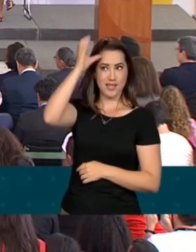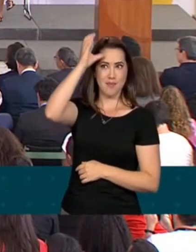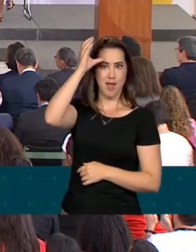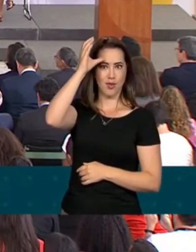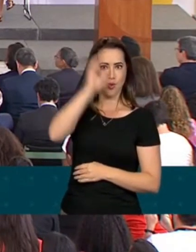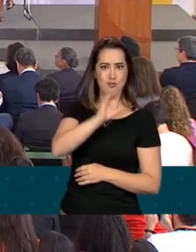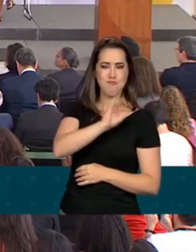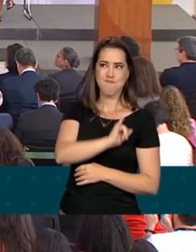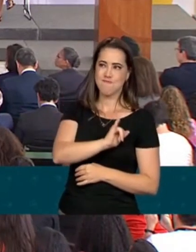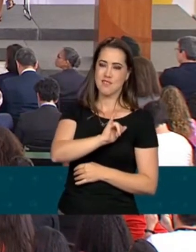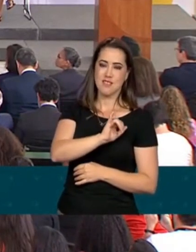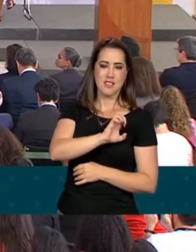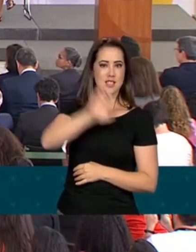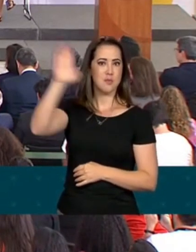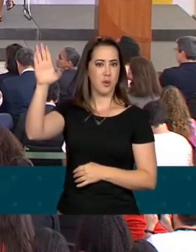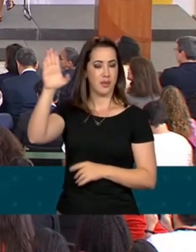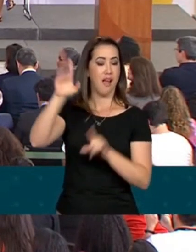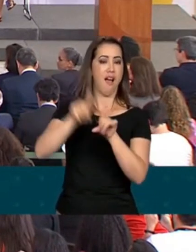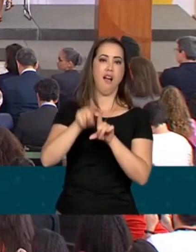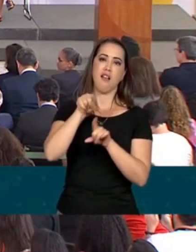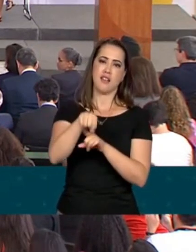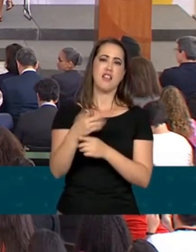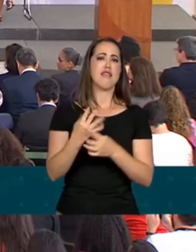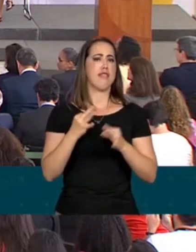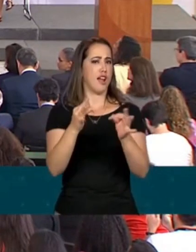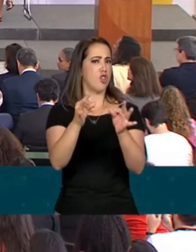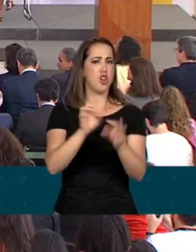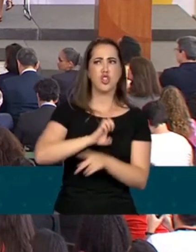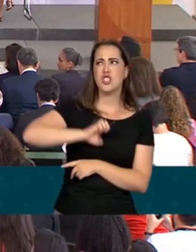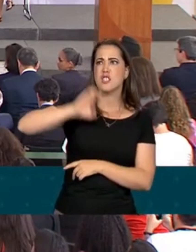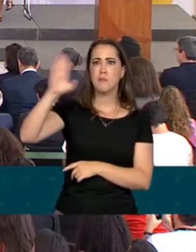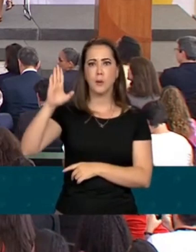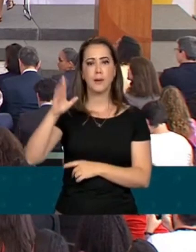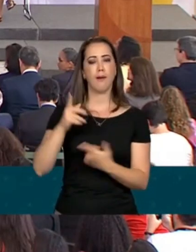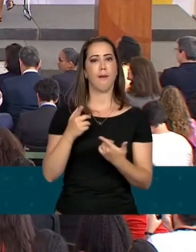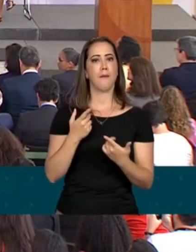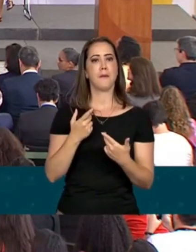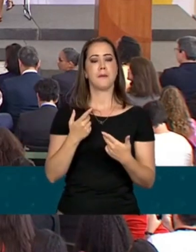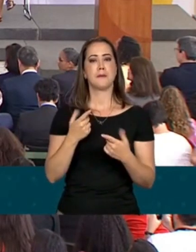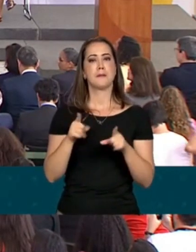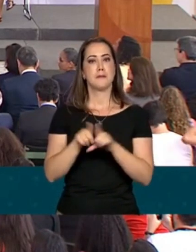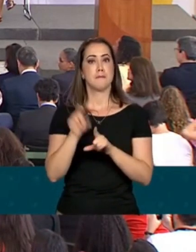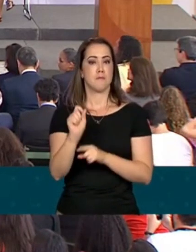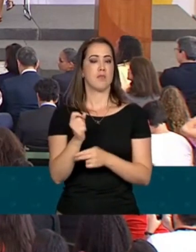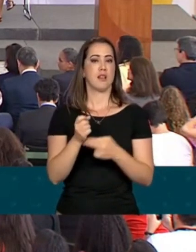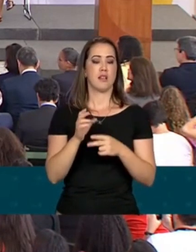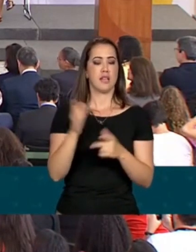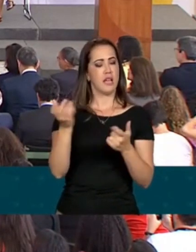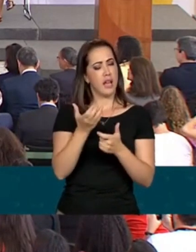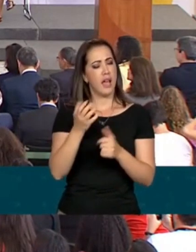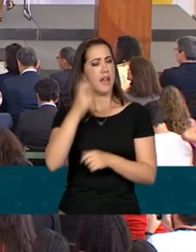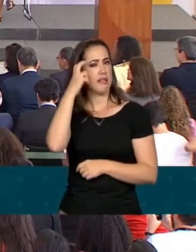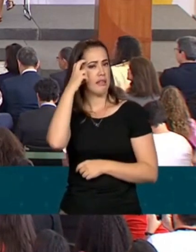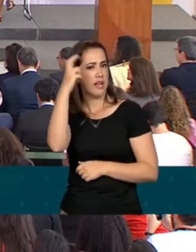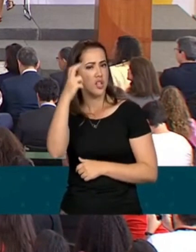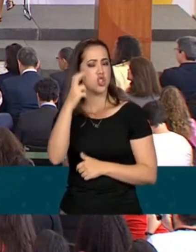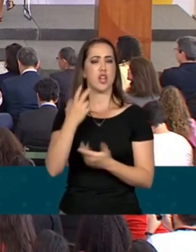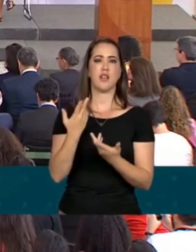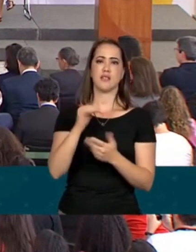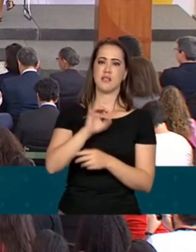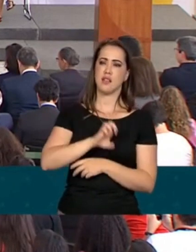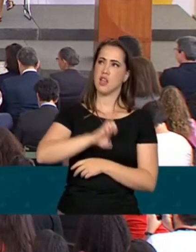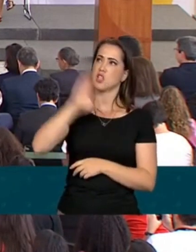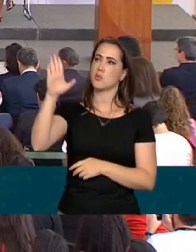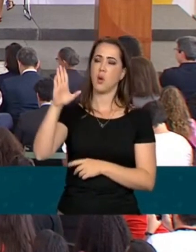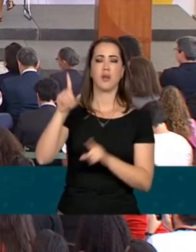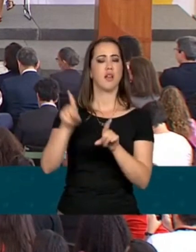conhecimento, quer ser exportador de alta tecnologia, quer ser exportador, sabe, de inteligência, e não apenas